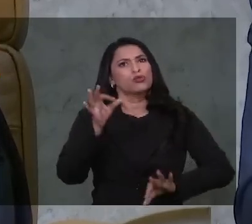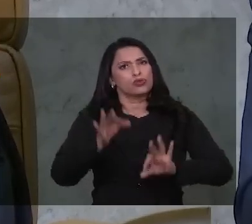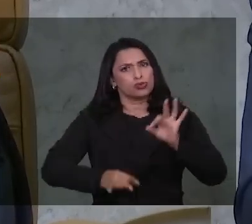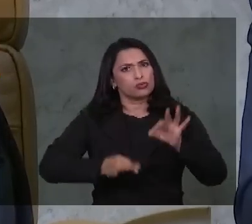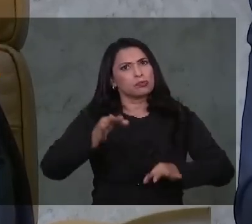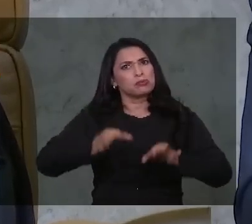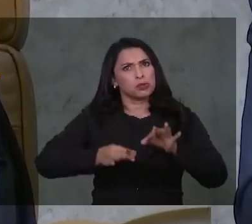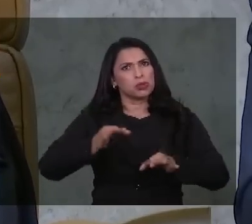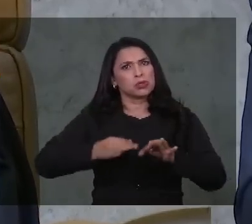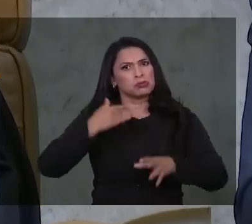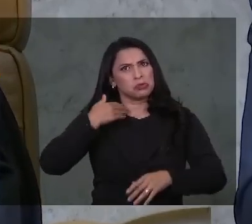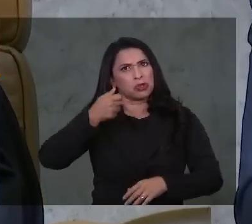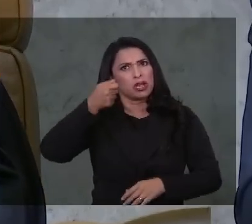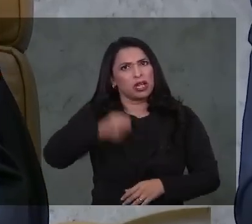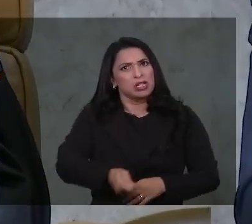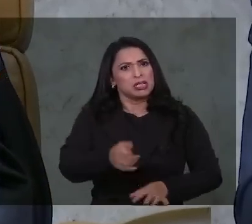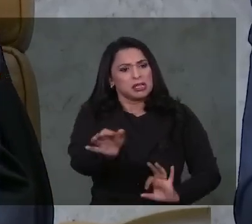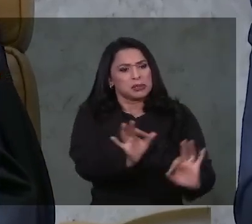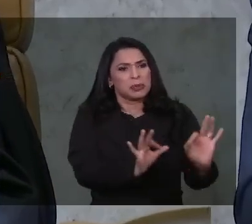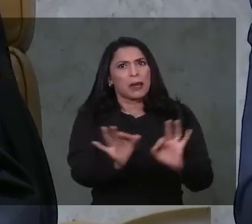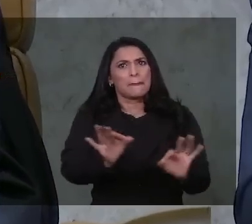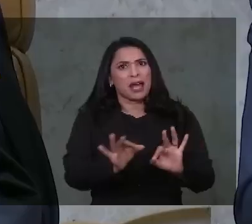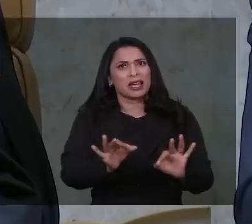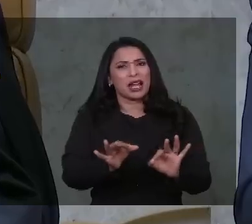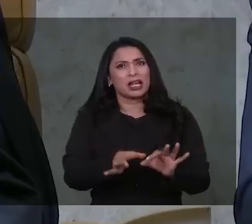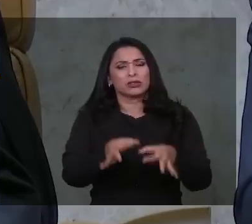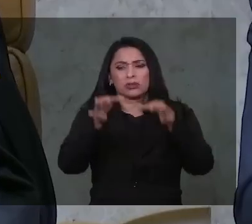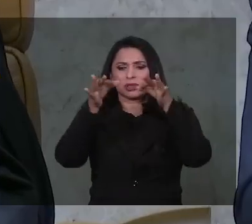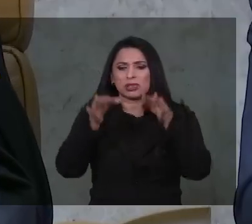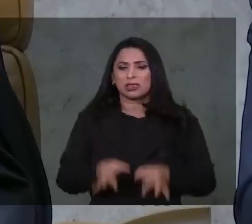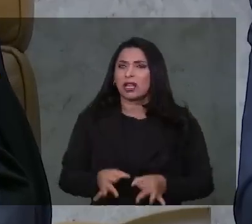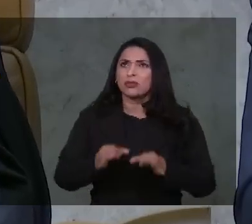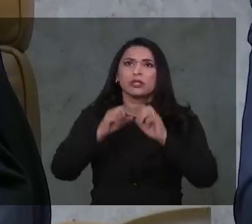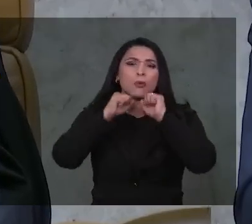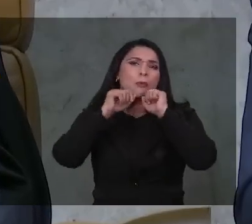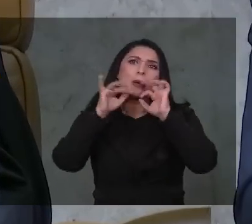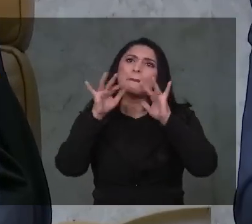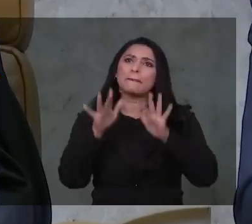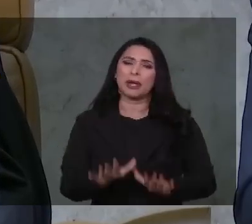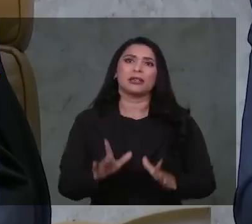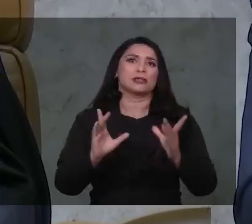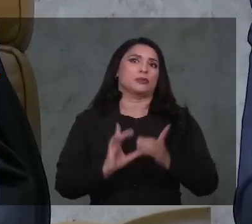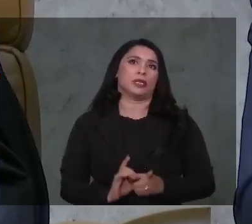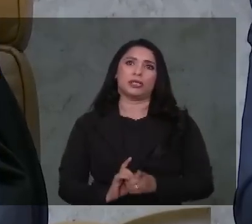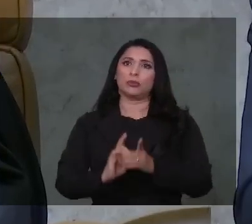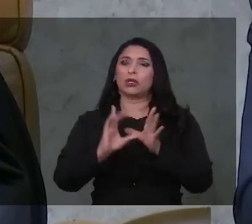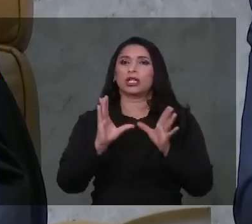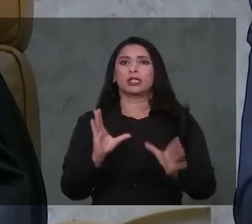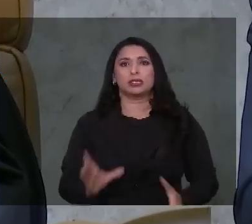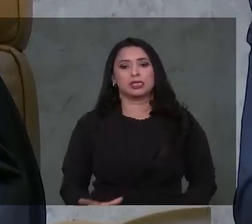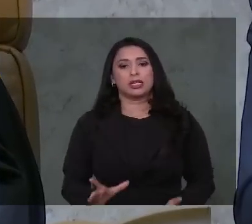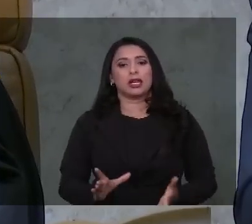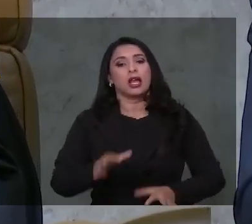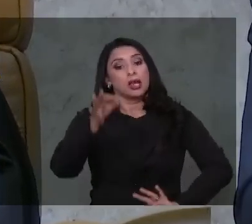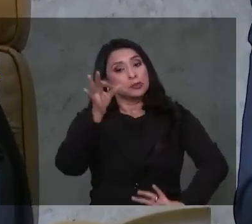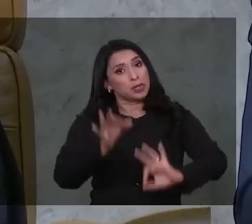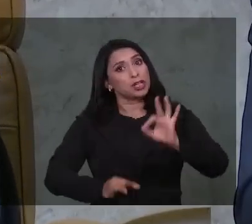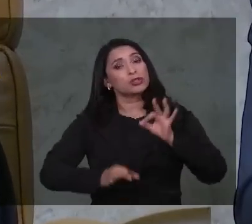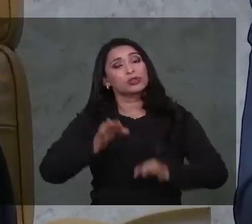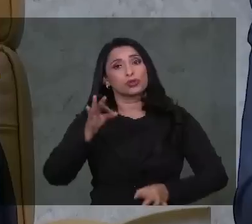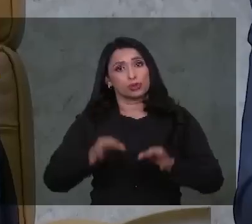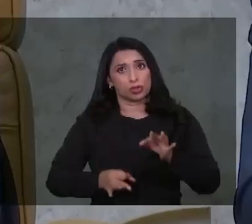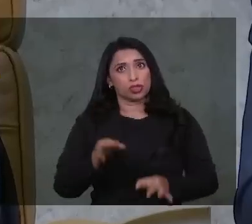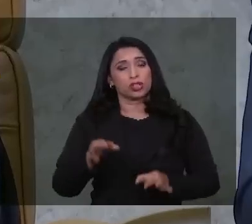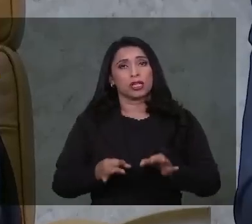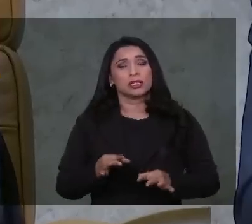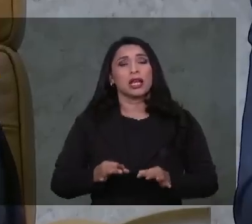preparados, íntegros e vocacionados são uma bênção para a democracia, para a justiça e para